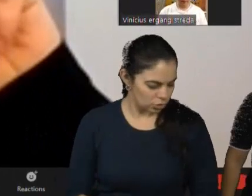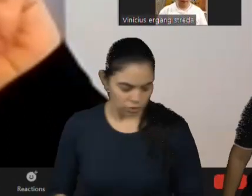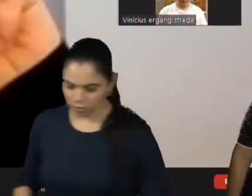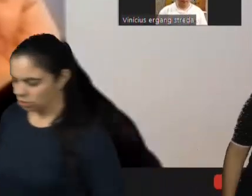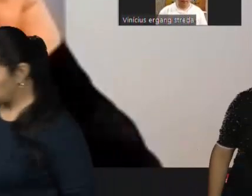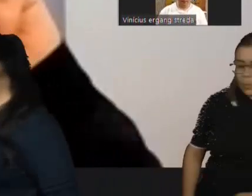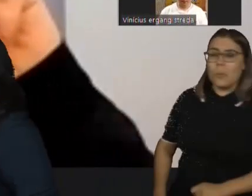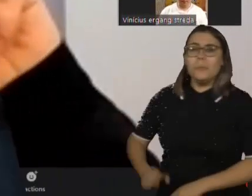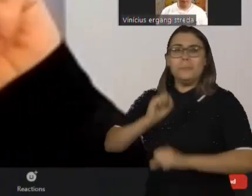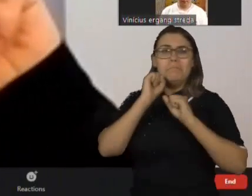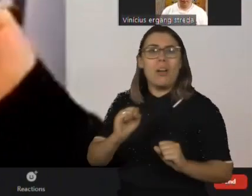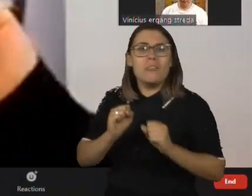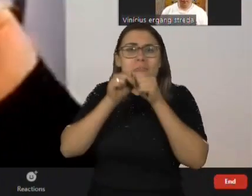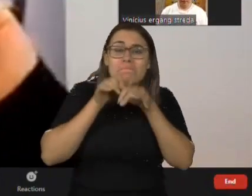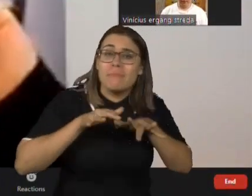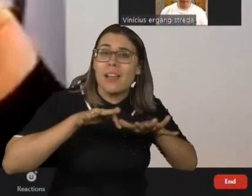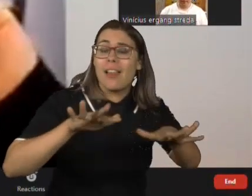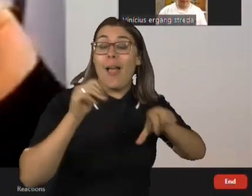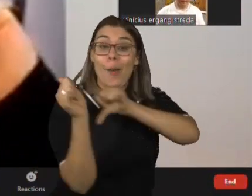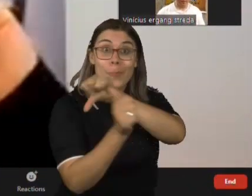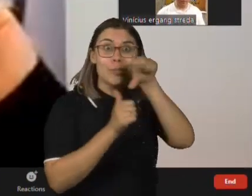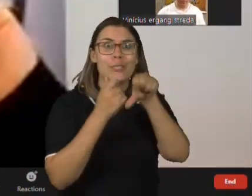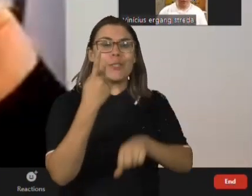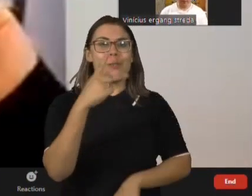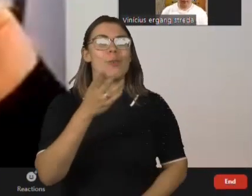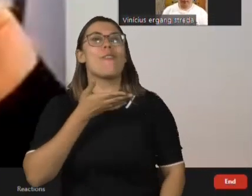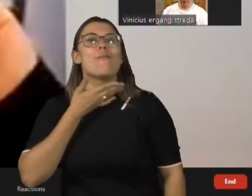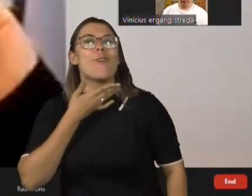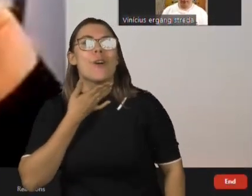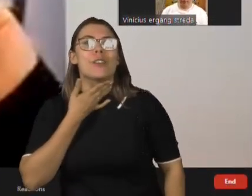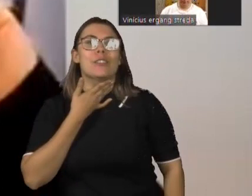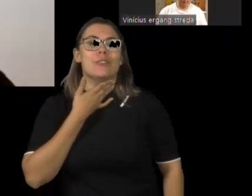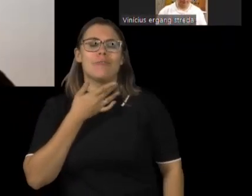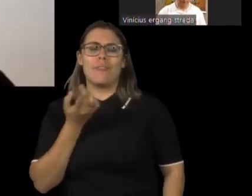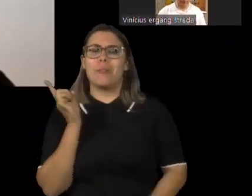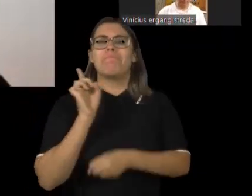espalhar a mudança através da sua voz, através da sua representatividade?